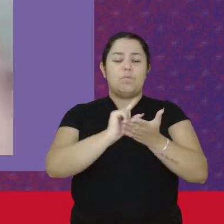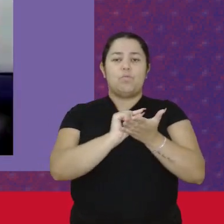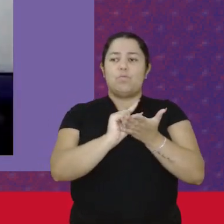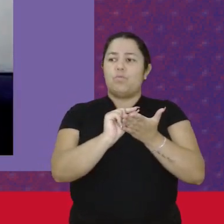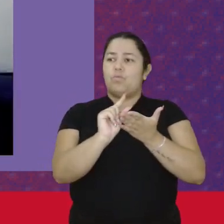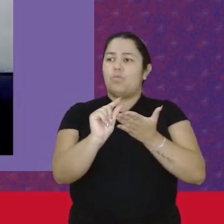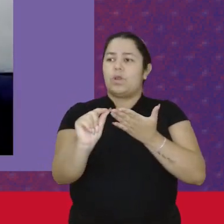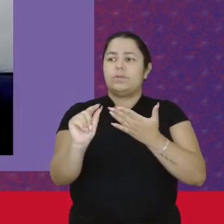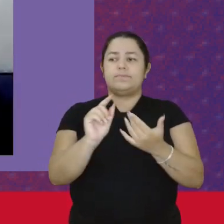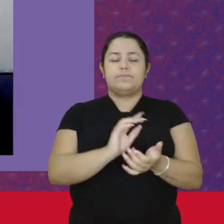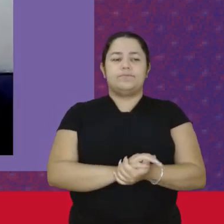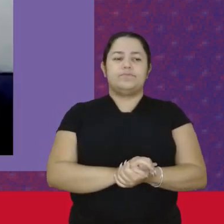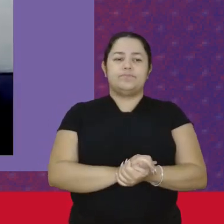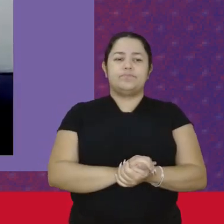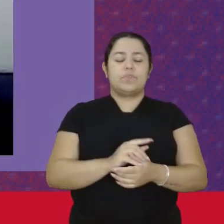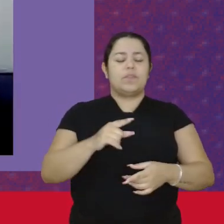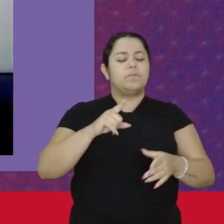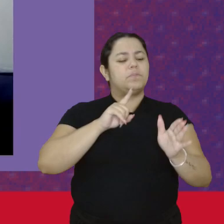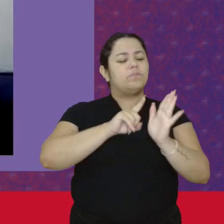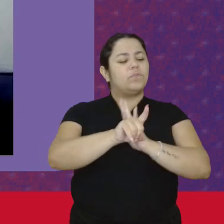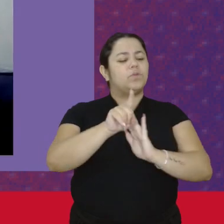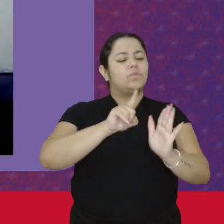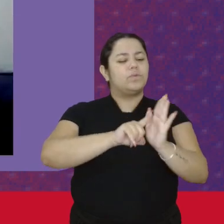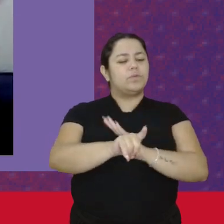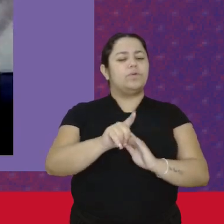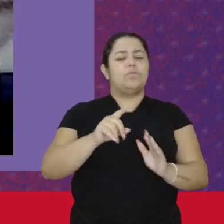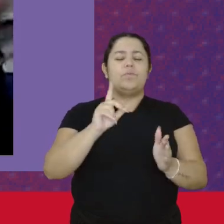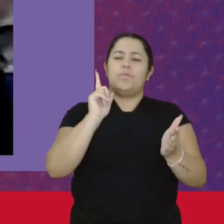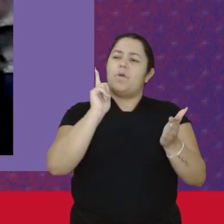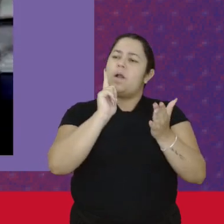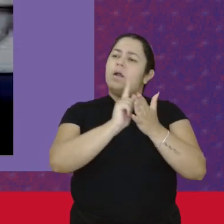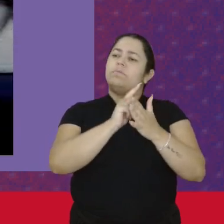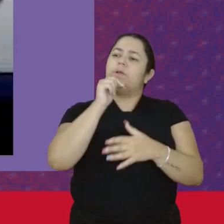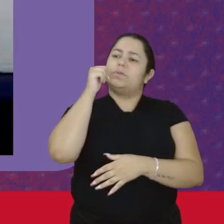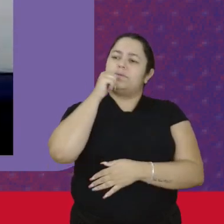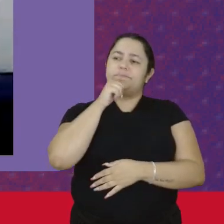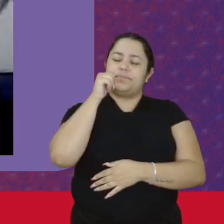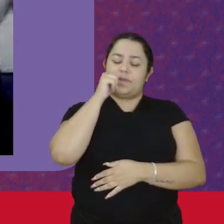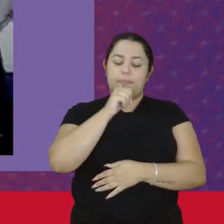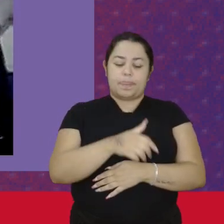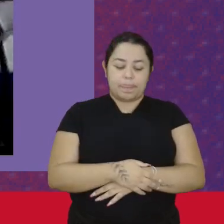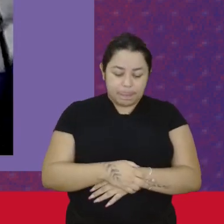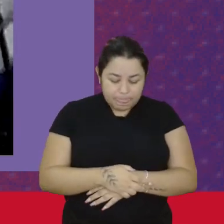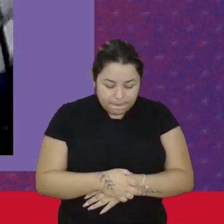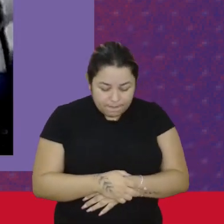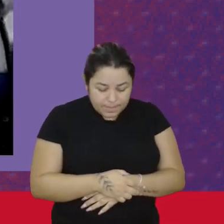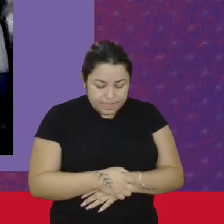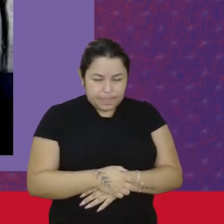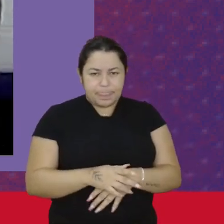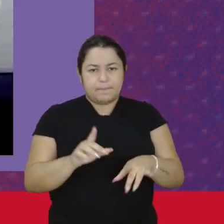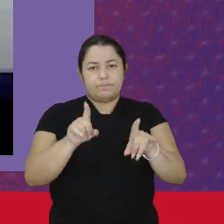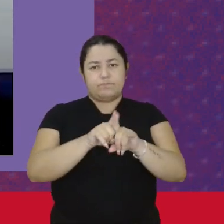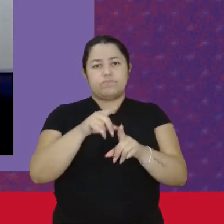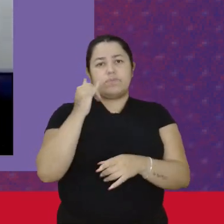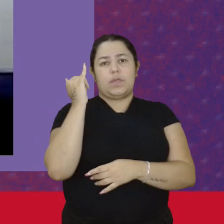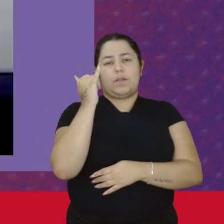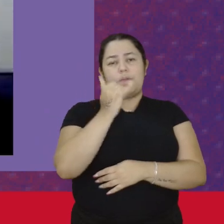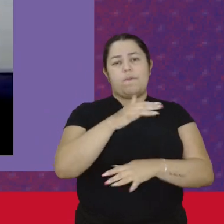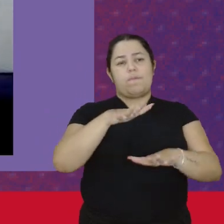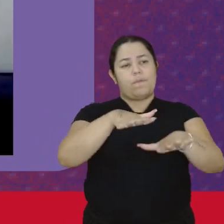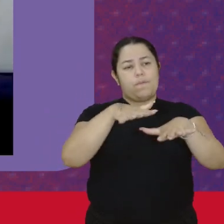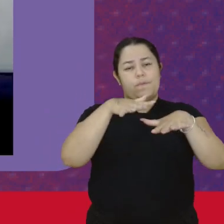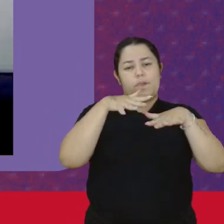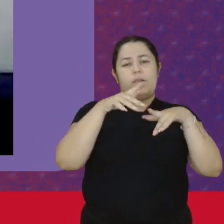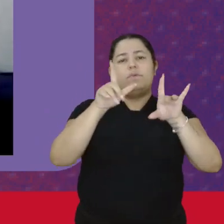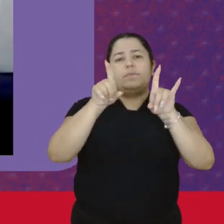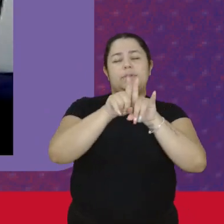enfim, né, essa coisa de questionando o papel das mulheres, né? Então a gente pode dizer que teve um movimento,